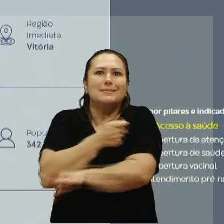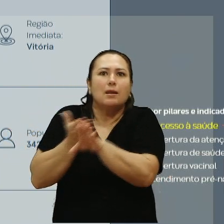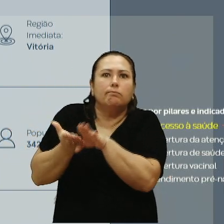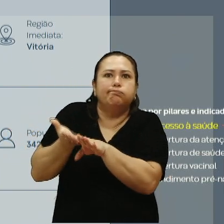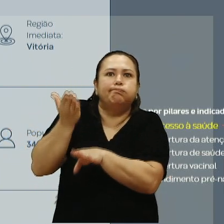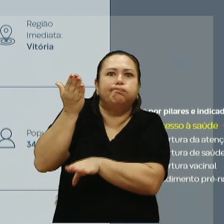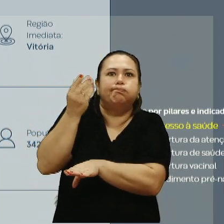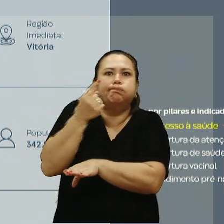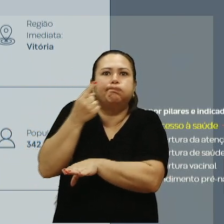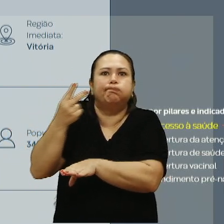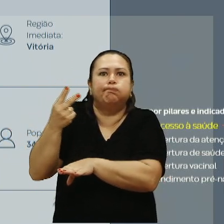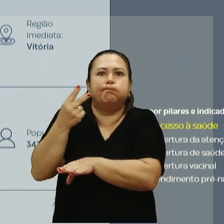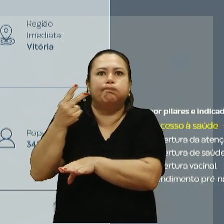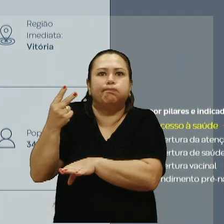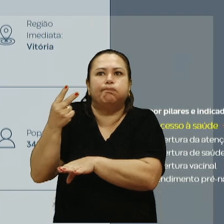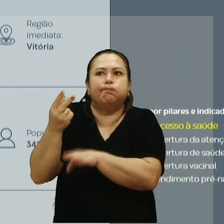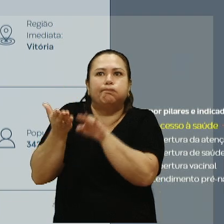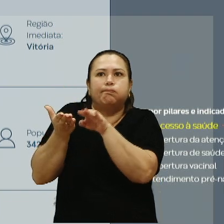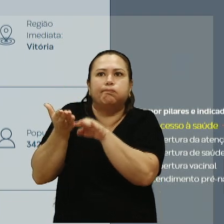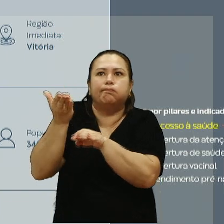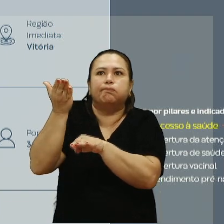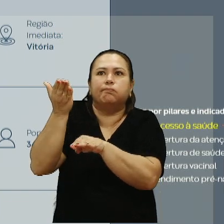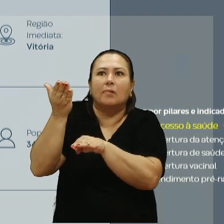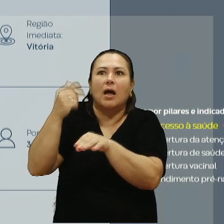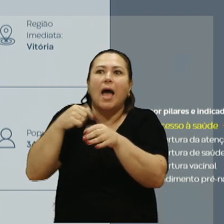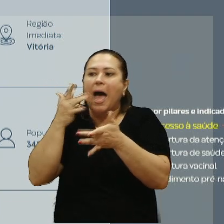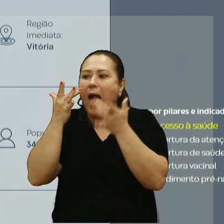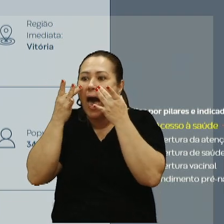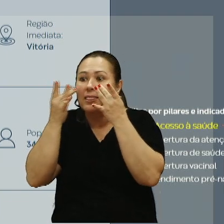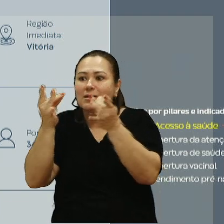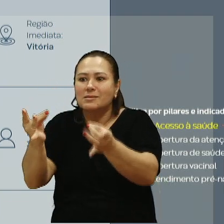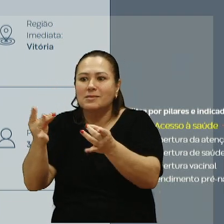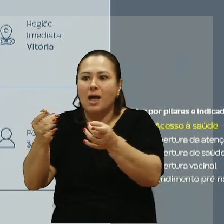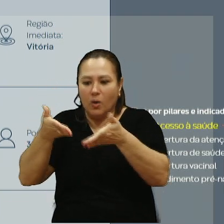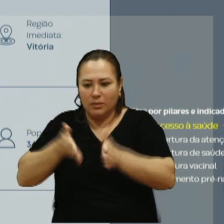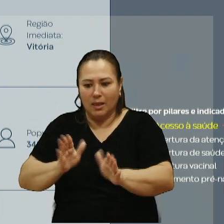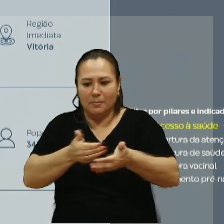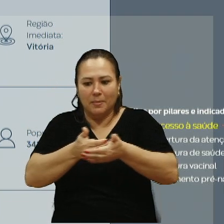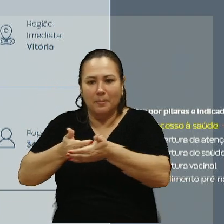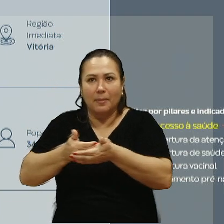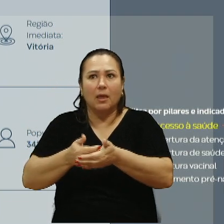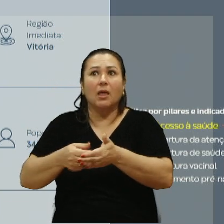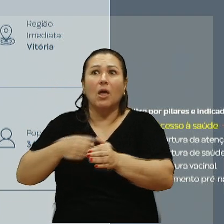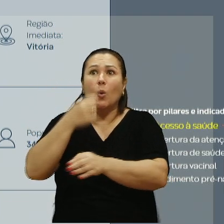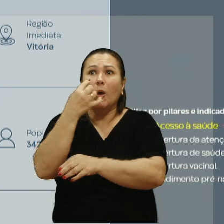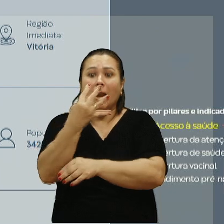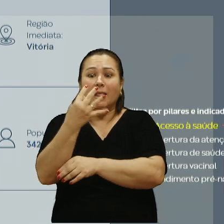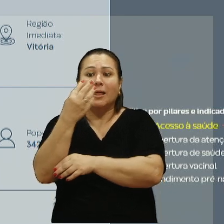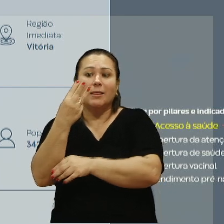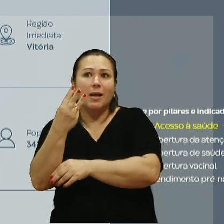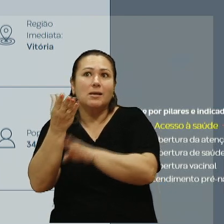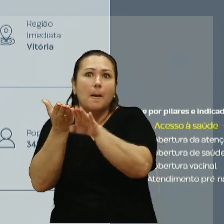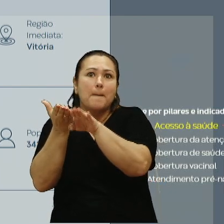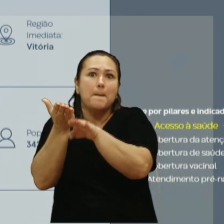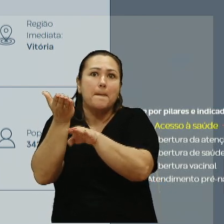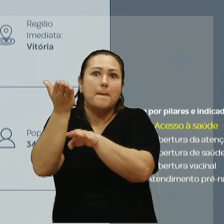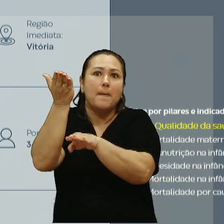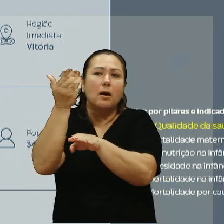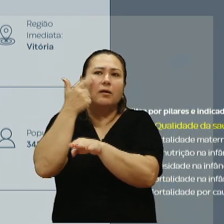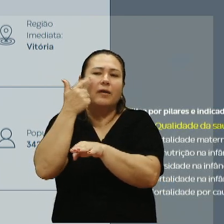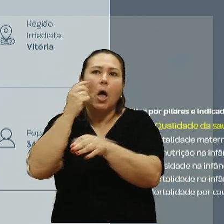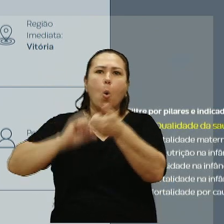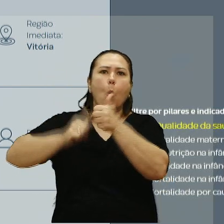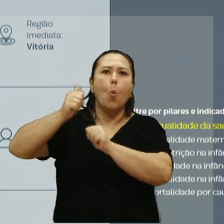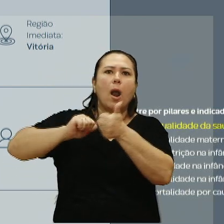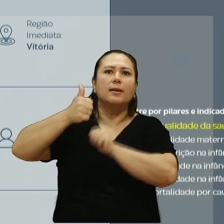122 posições. Em atenção pré-natal, 43 posições. Isso em acesso à saúde. Quando a gente vai em qualidade